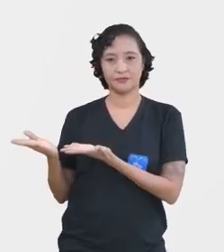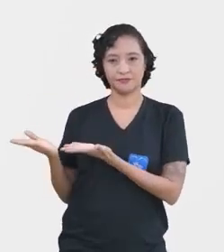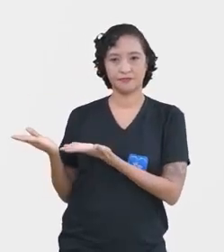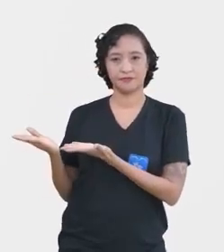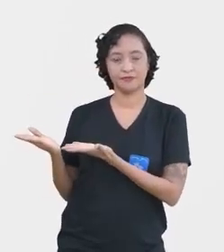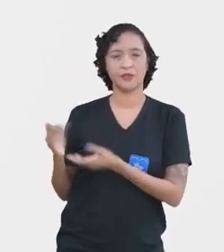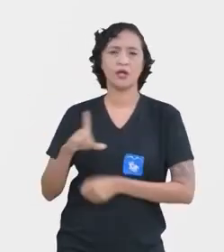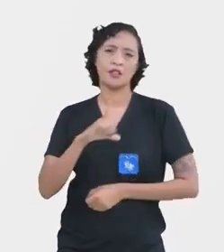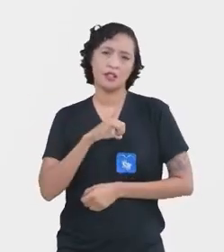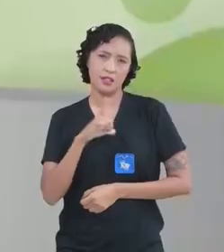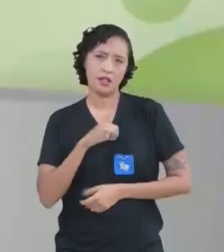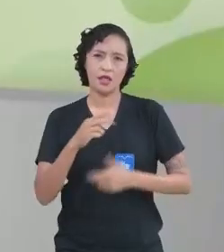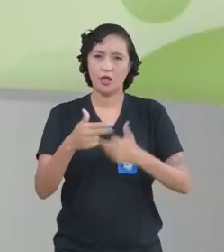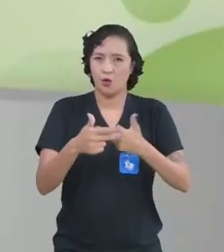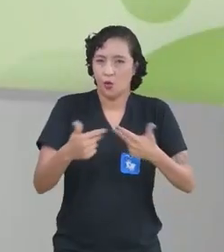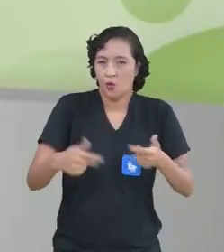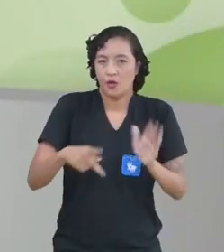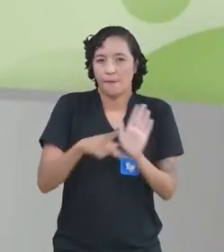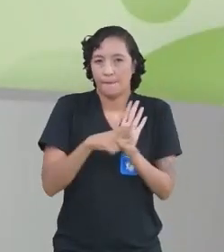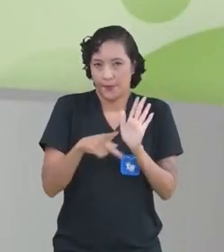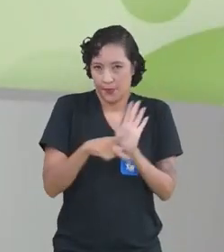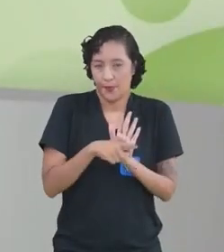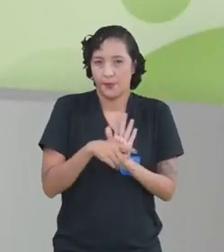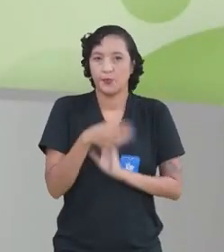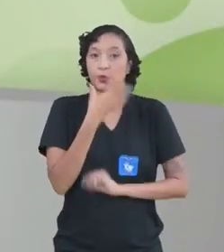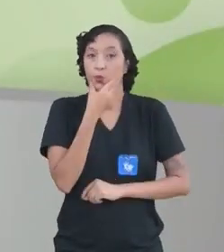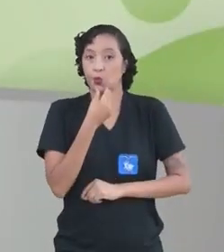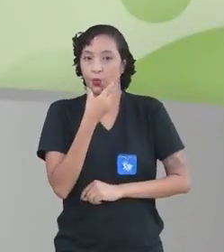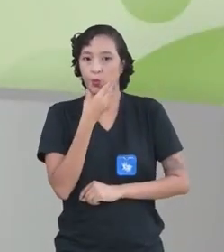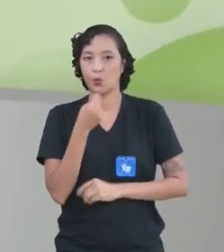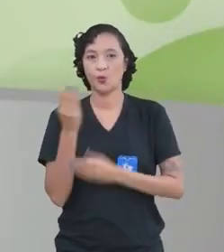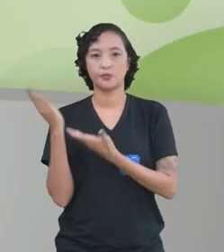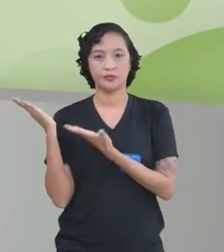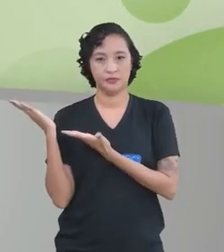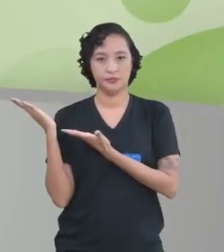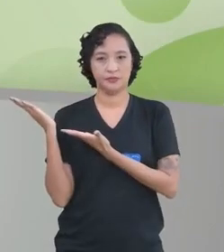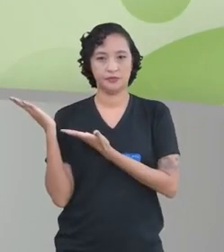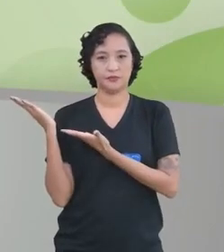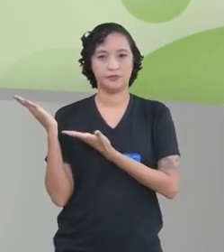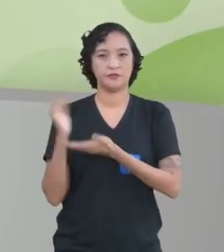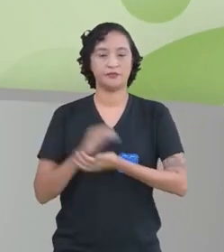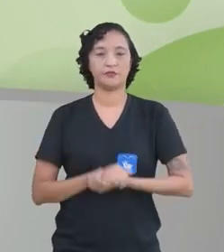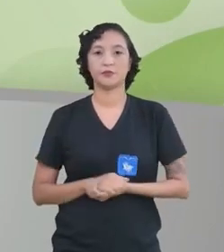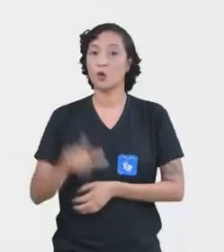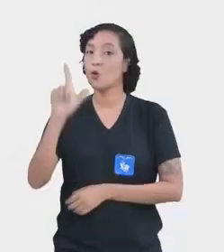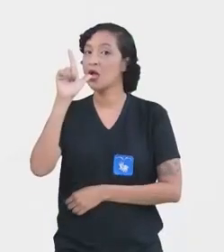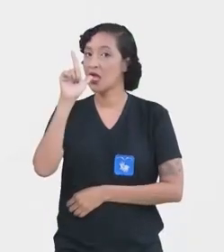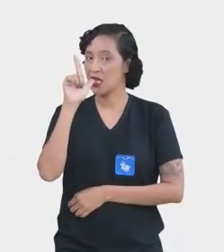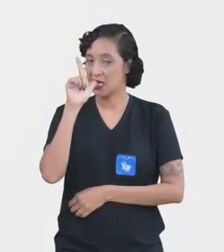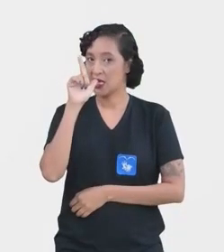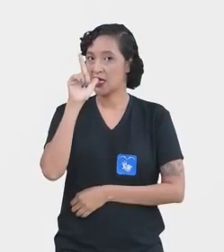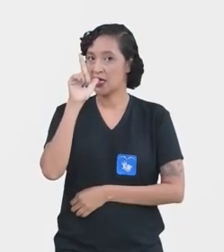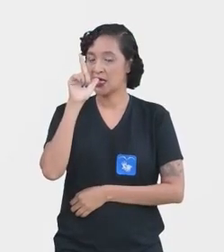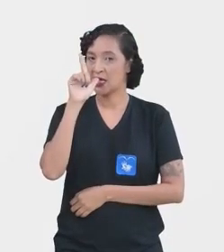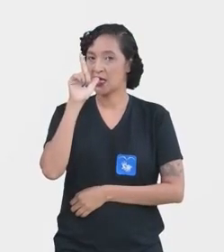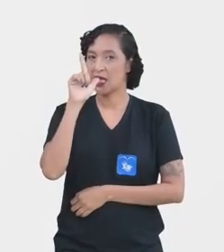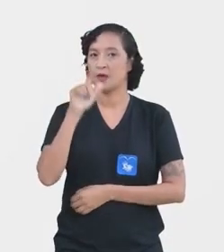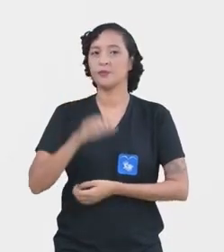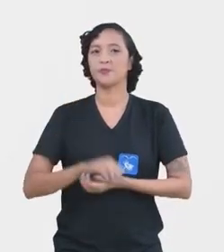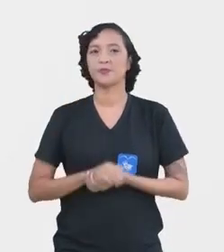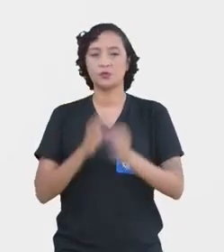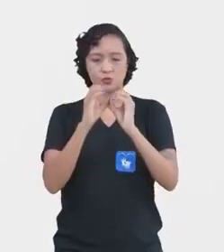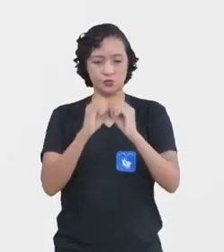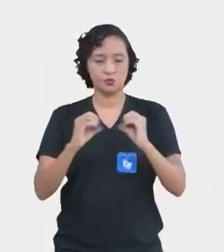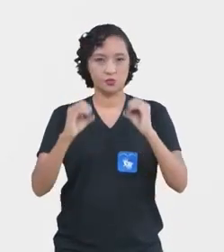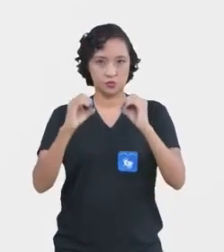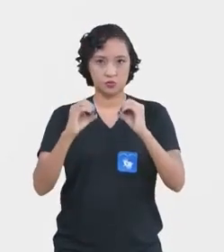no sistema reprodutor masculino. Vamos lá? Uma delas, o pênis, né?